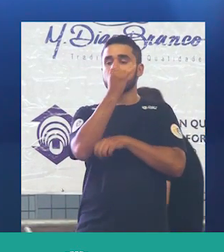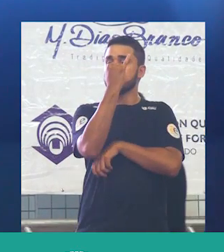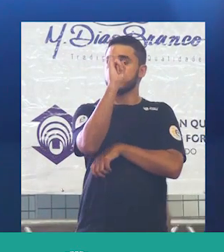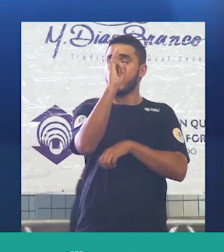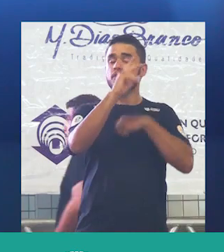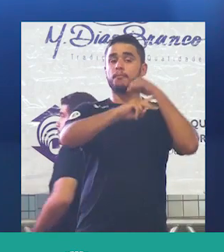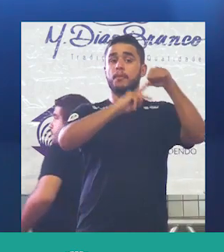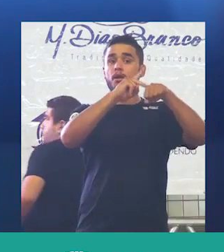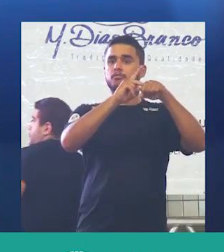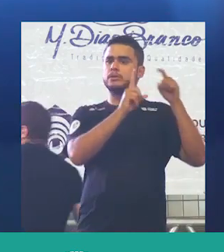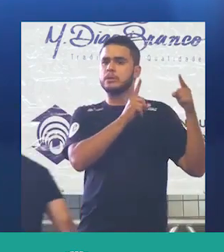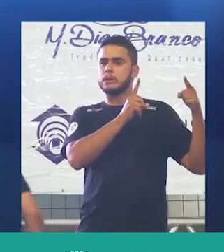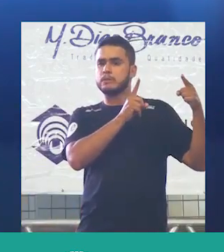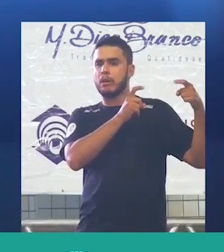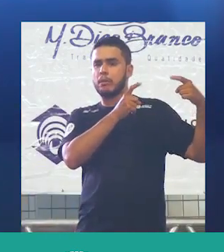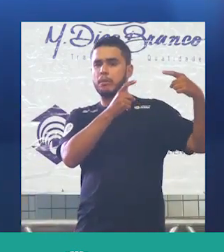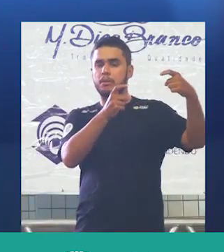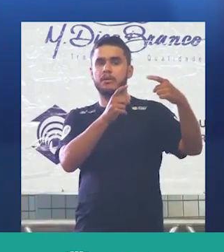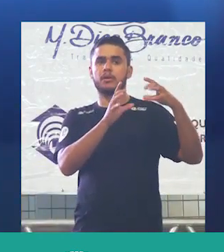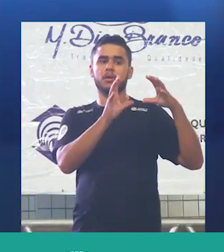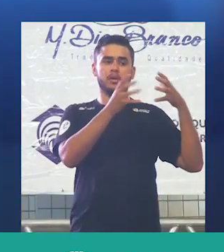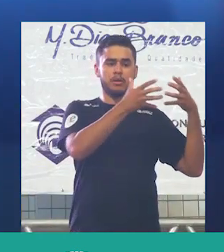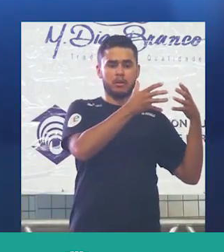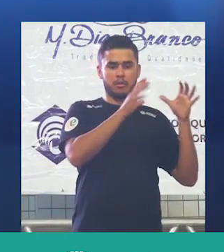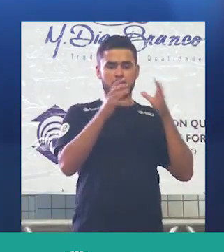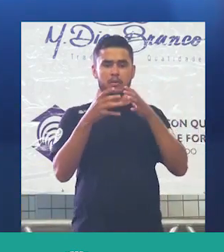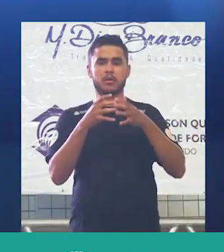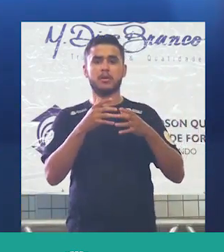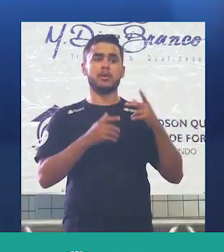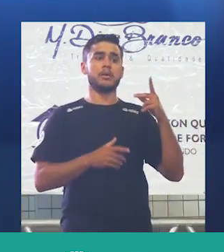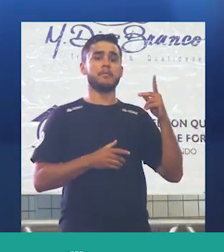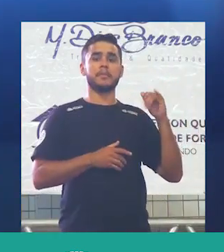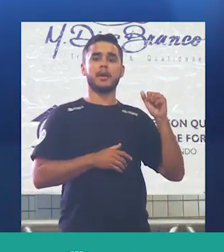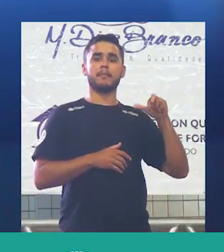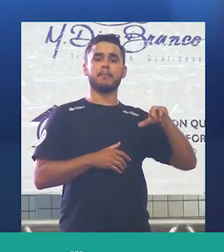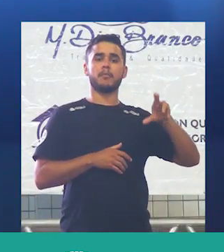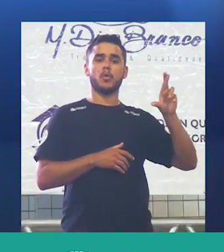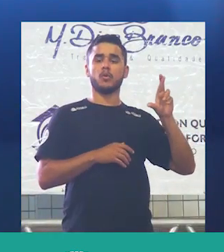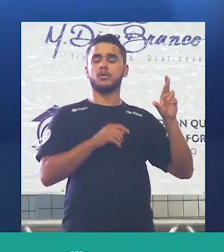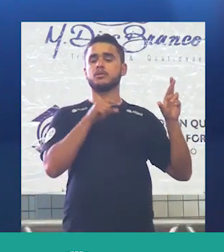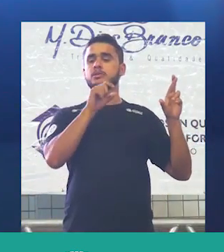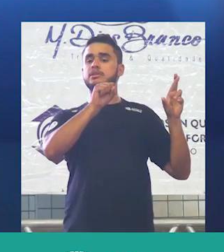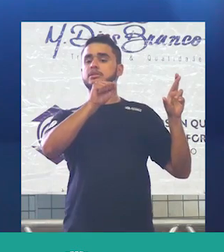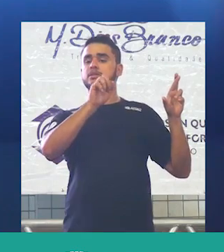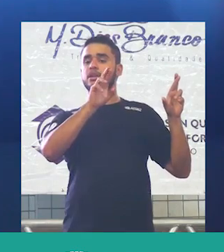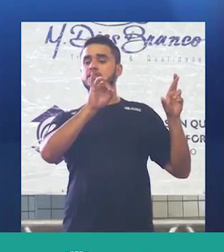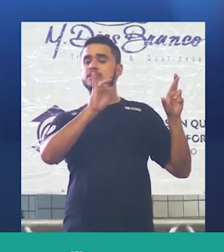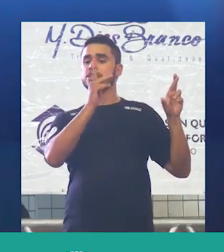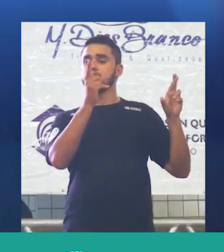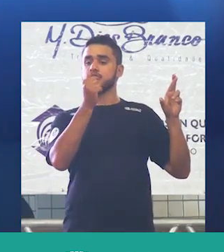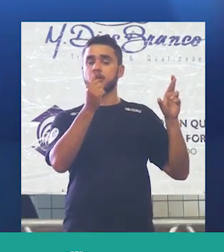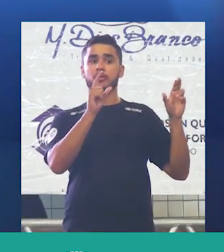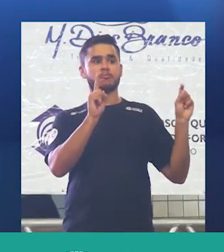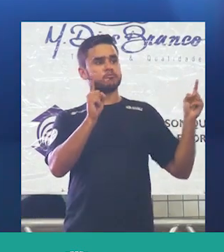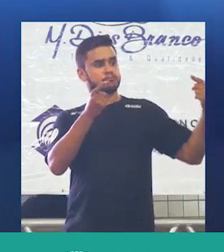as guerras, de um lado Piemonte, Sardenha, conquistando os outros reinos. Então vários